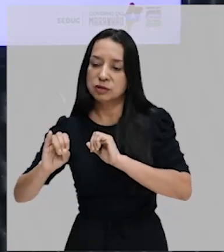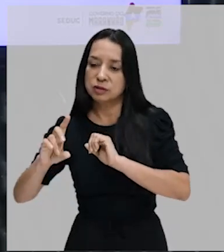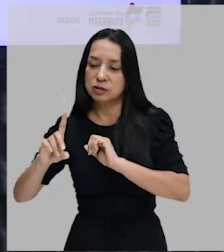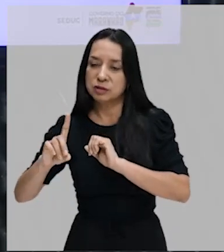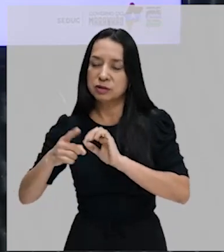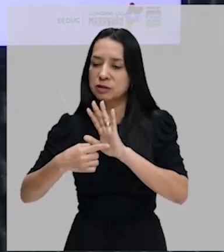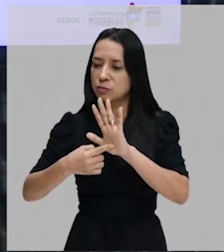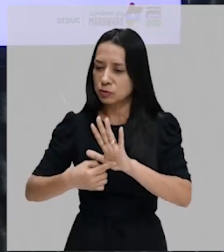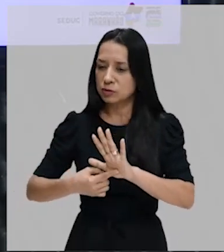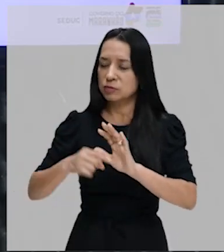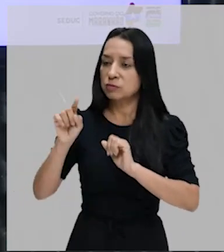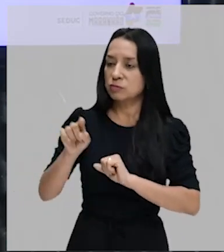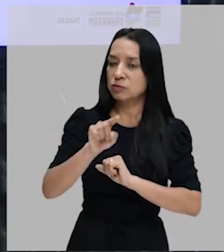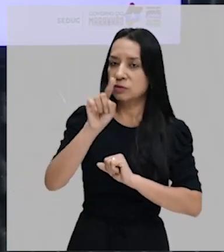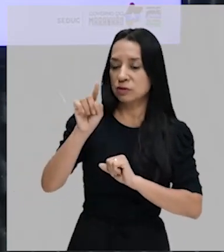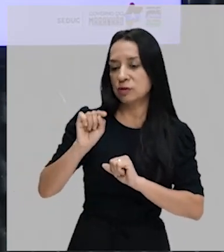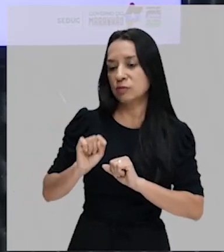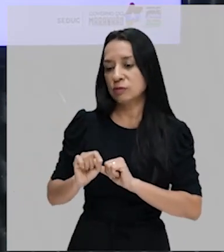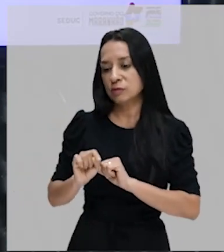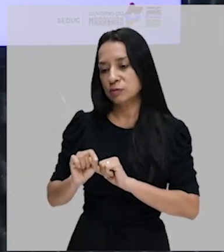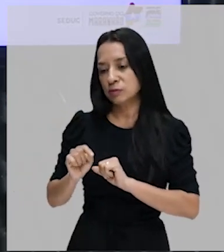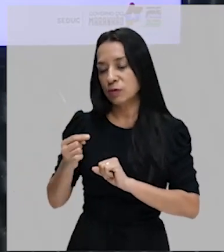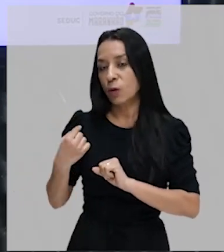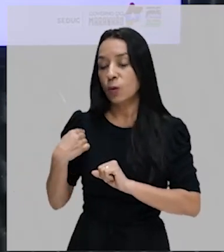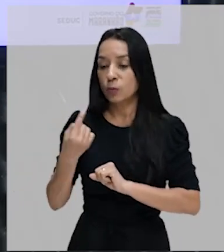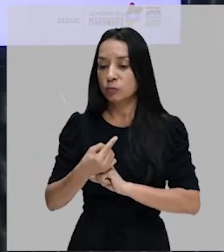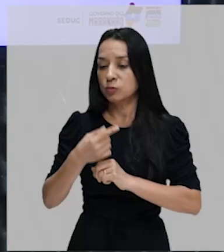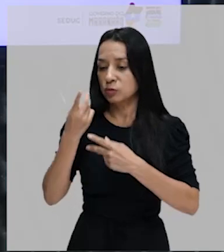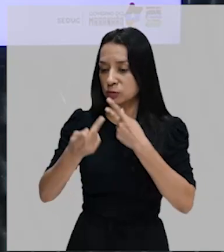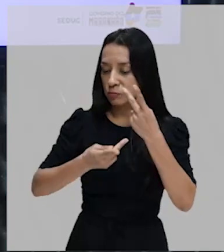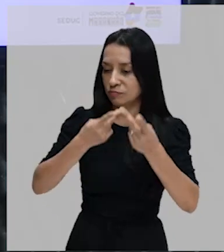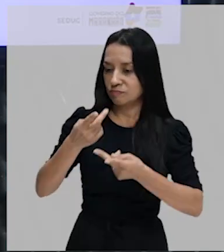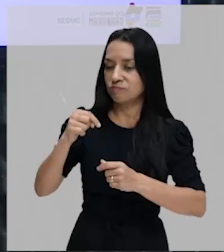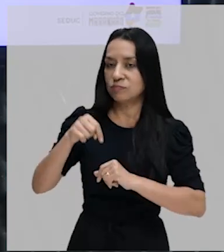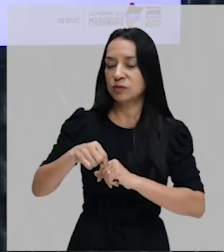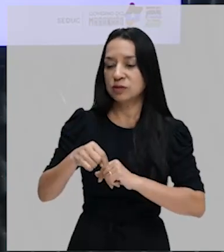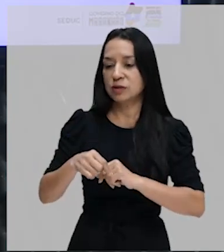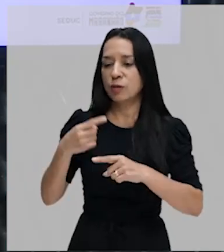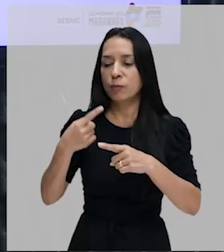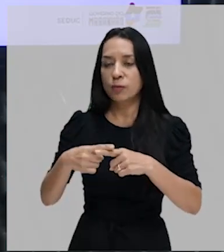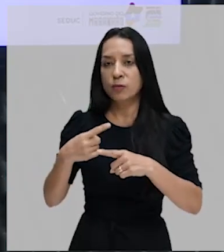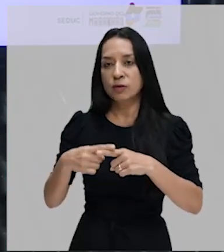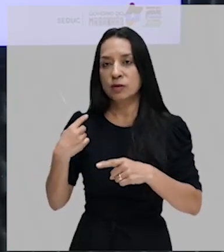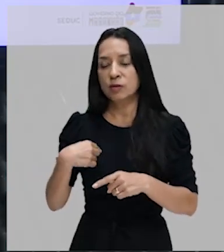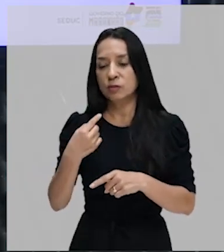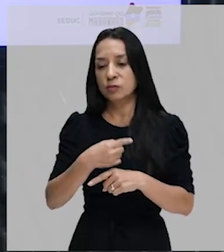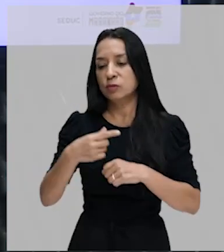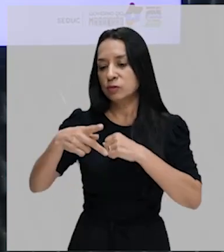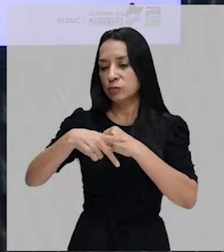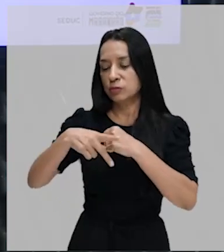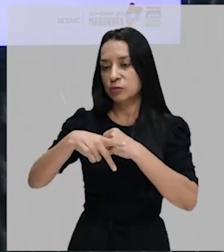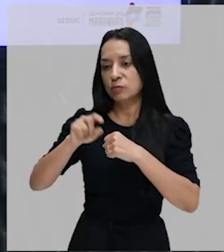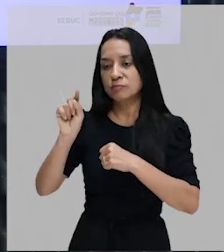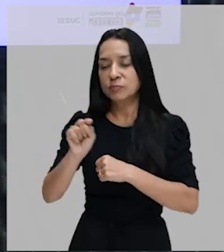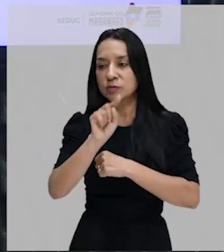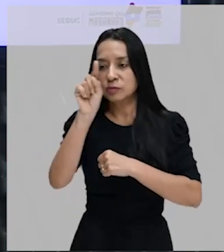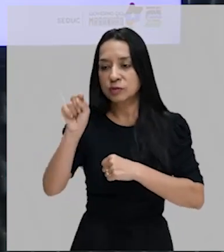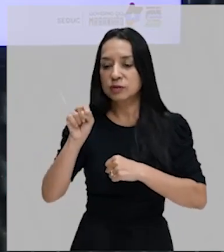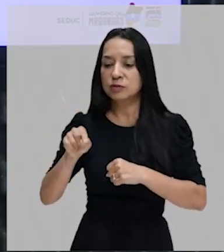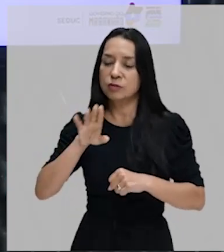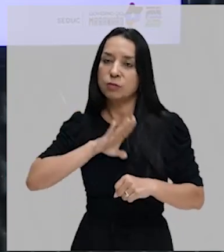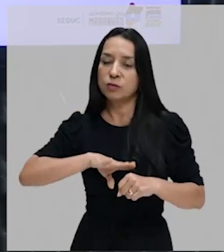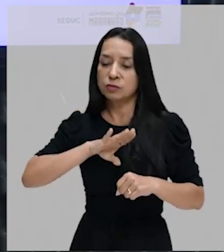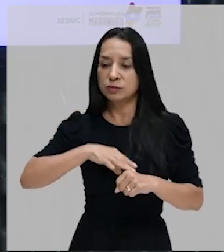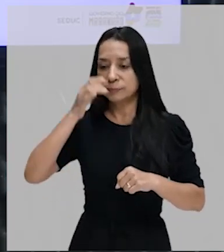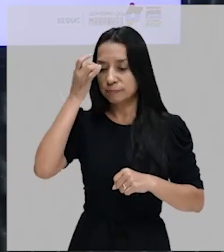tá? Se é interrogativo, que nós não falamos aqui. Até porque, gente, o nosso pronome interrogativo na língua portuguesa é fácil